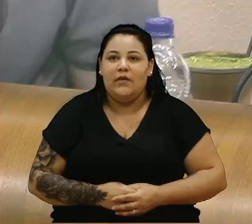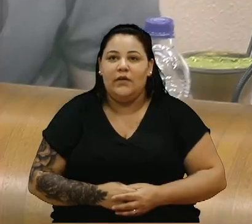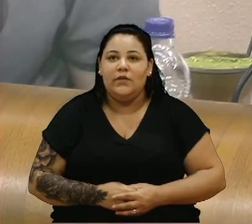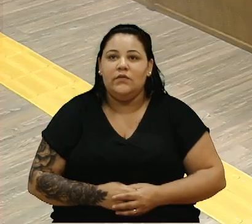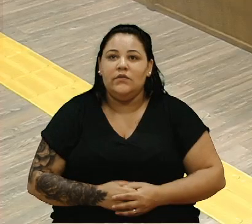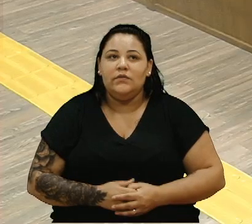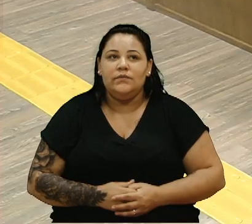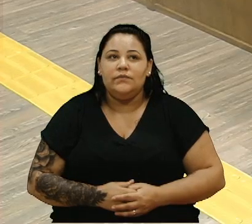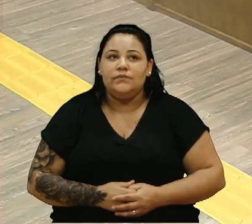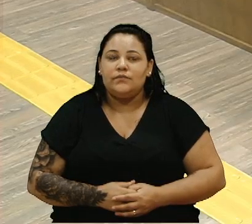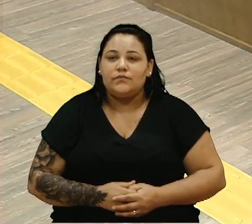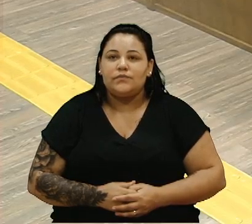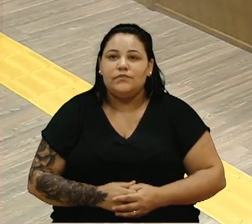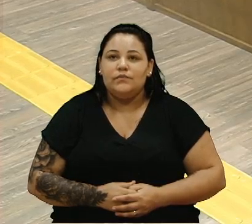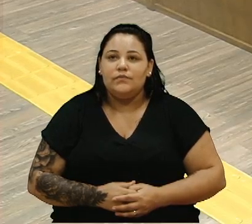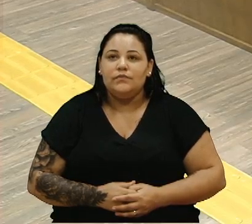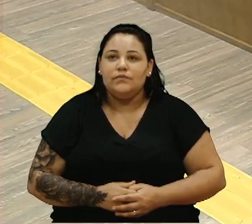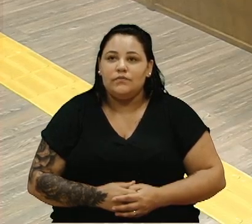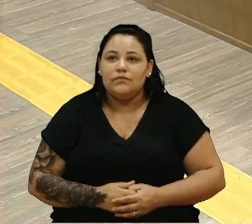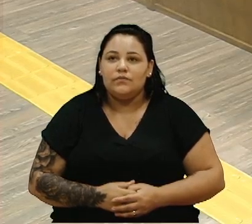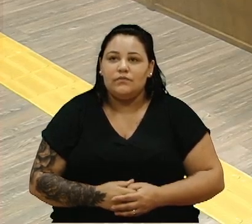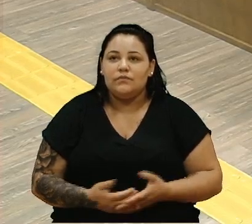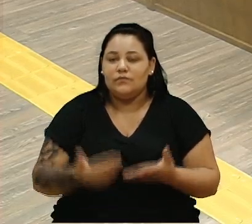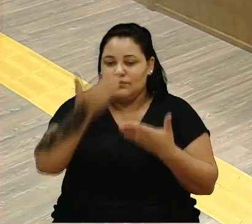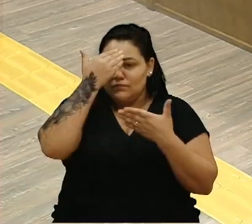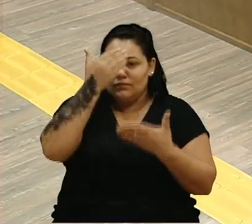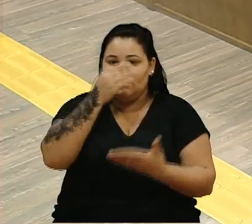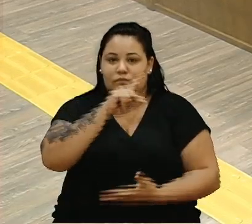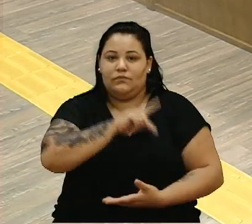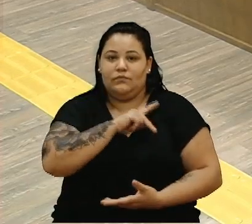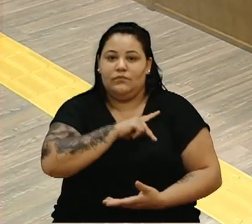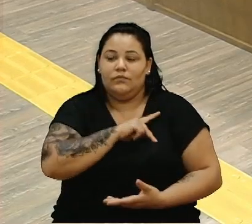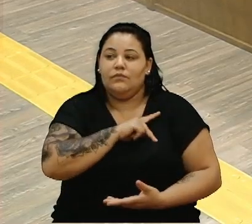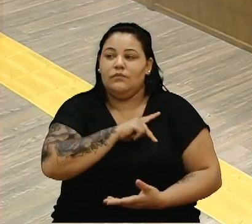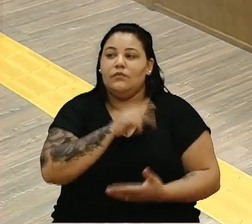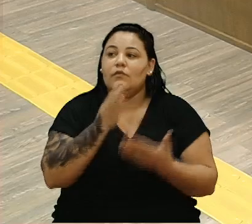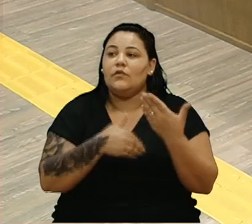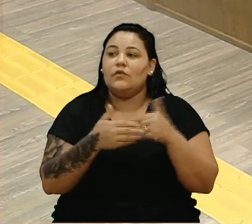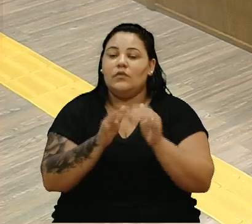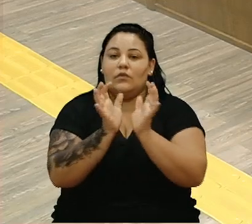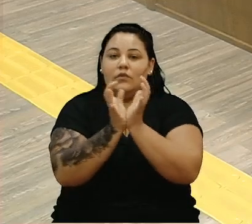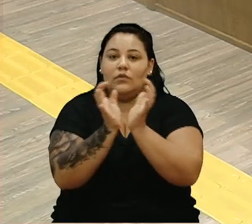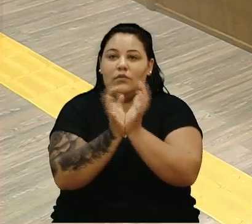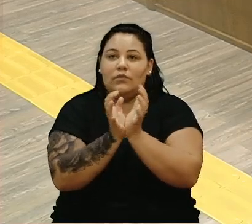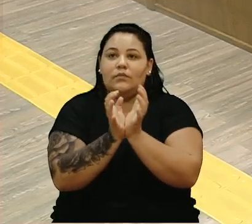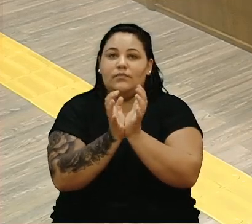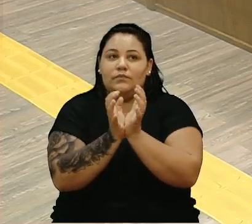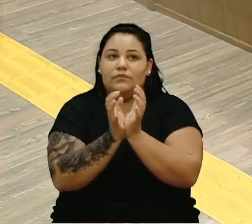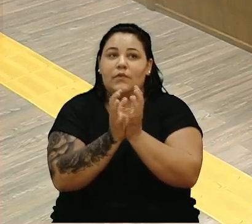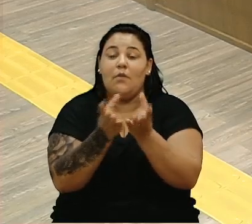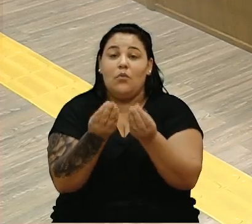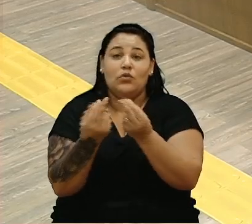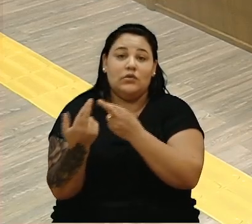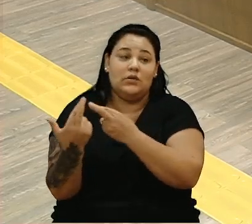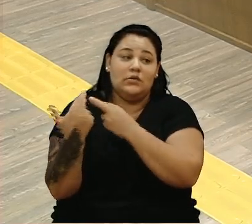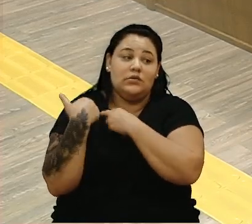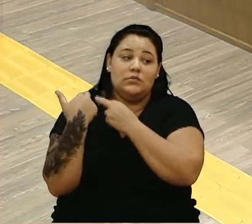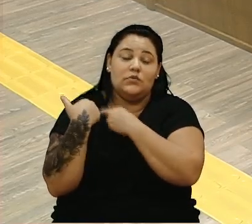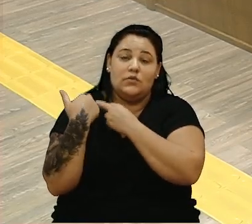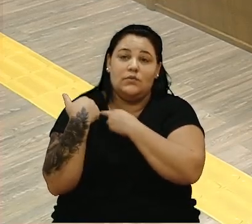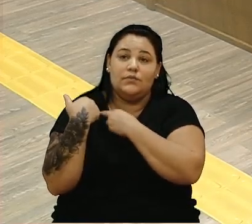Marques. Obrigada, senhor presidente, nobres colegas, vereadores e vereadoras, com muita responsabilidade, né, nesse